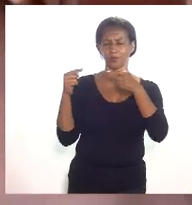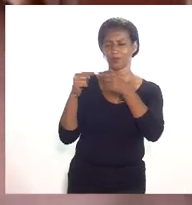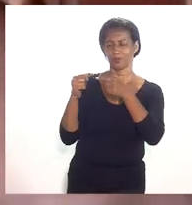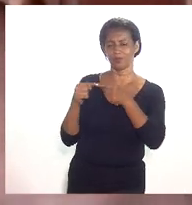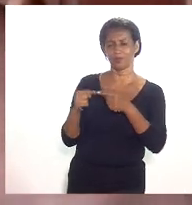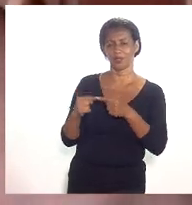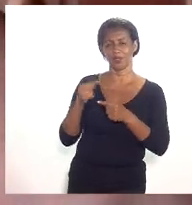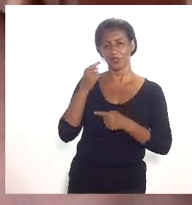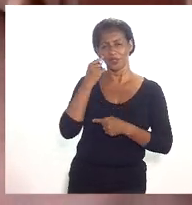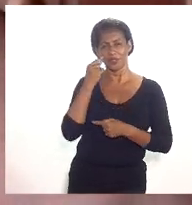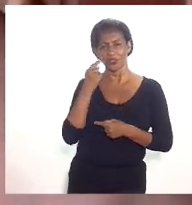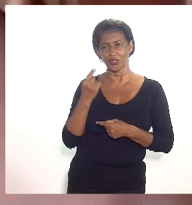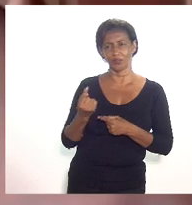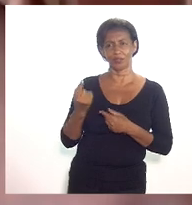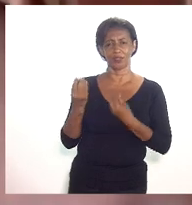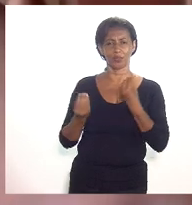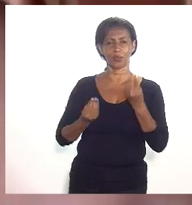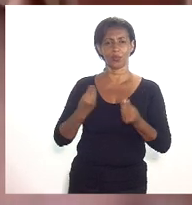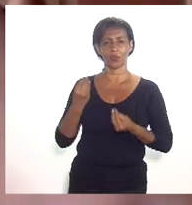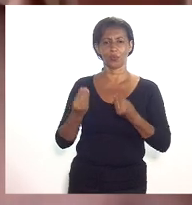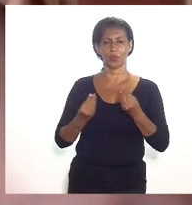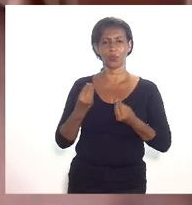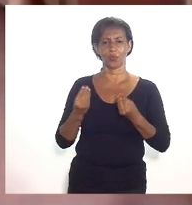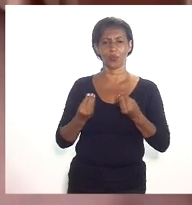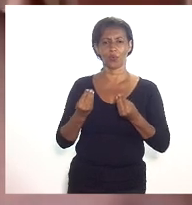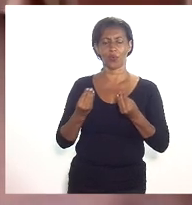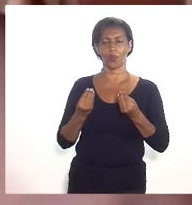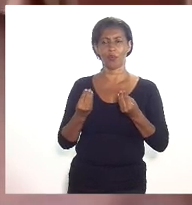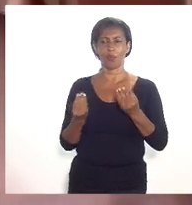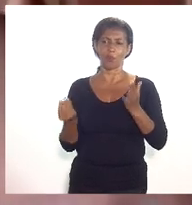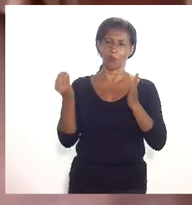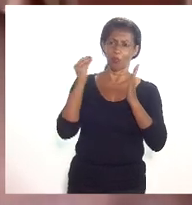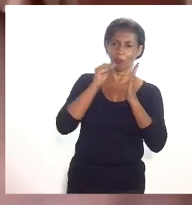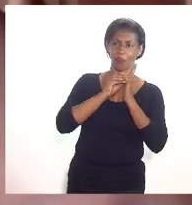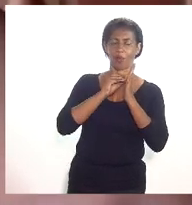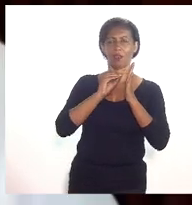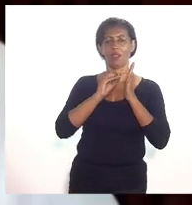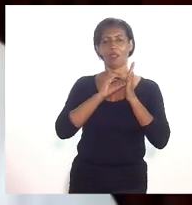decisão, então acolher a emenda 3,